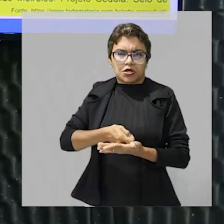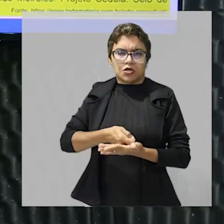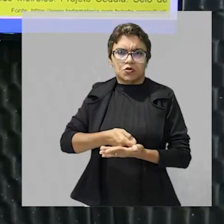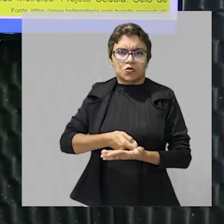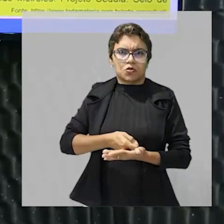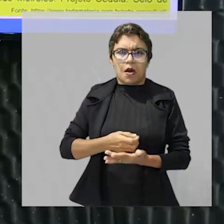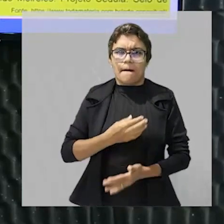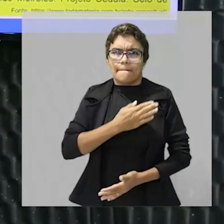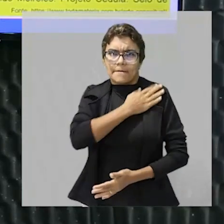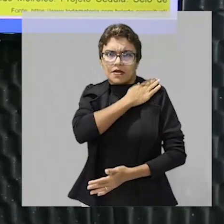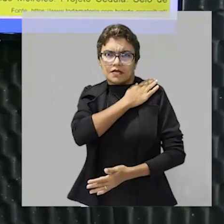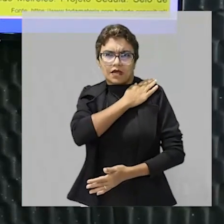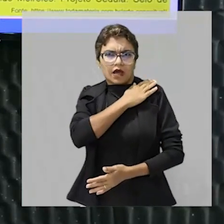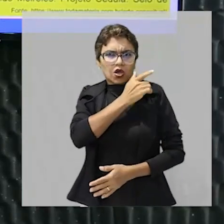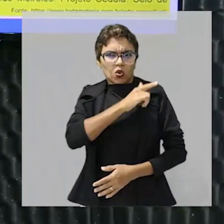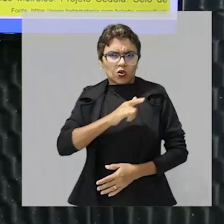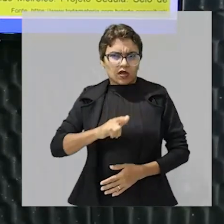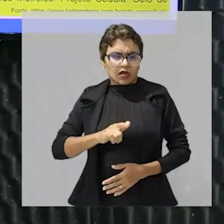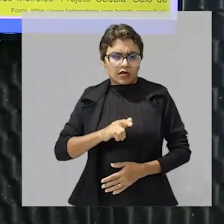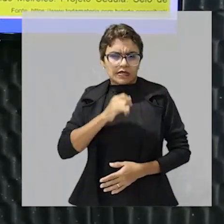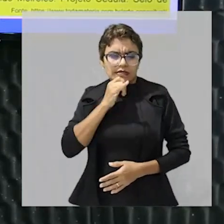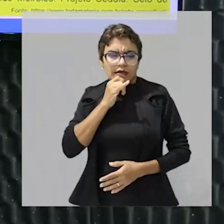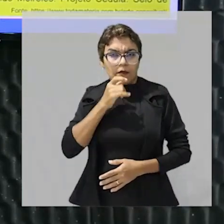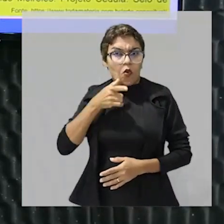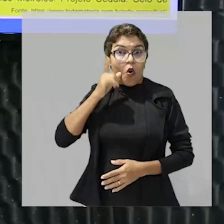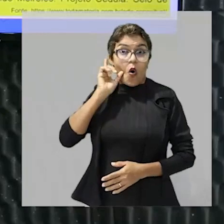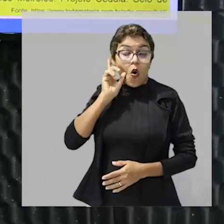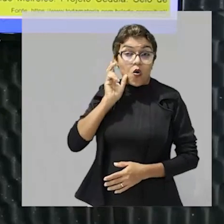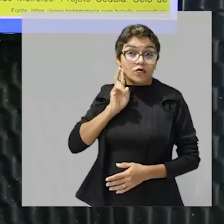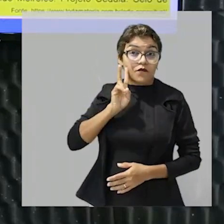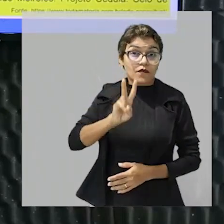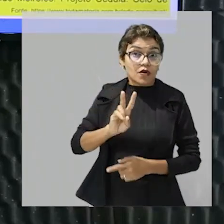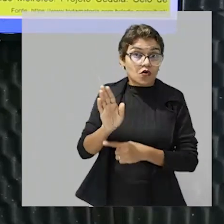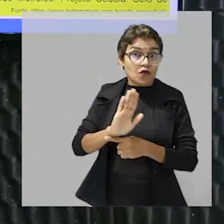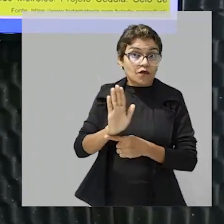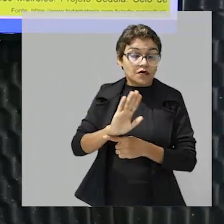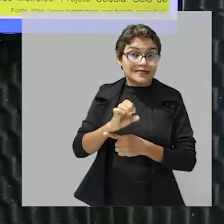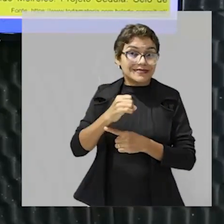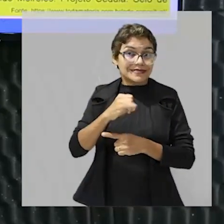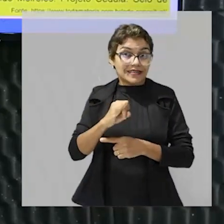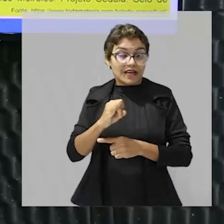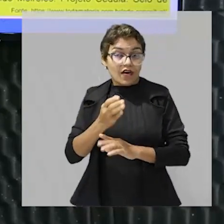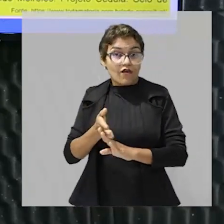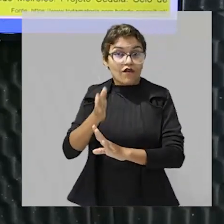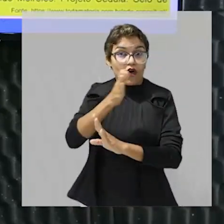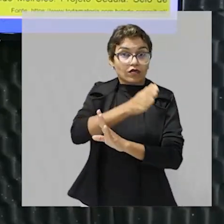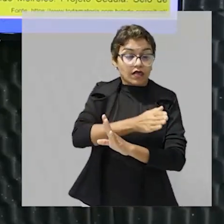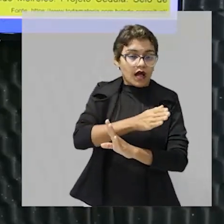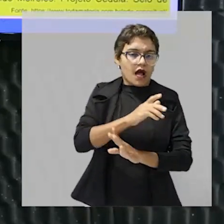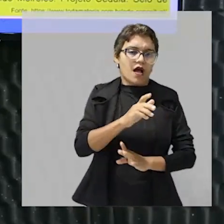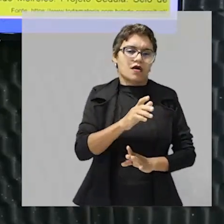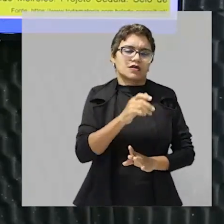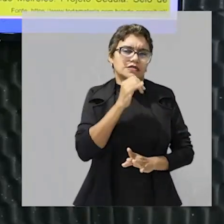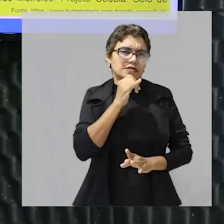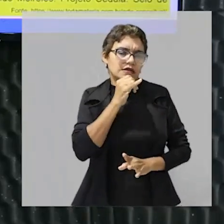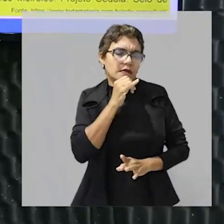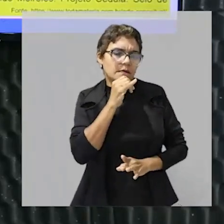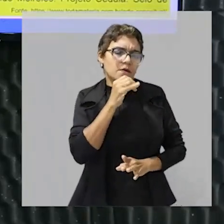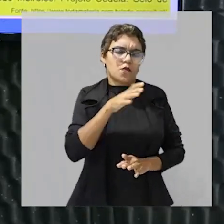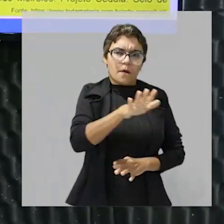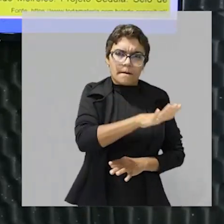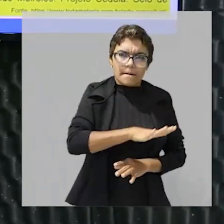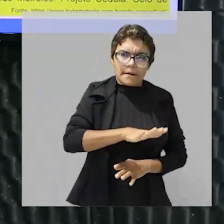que foi caçada. Ontem eu vi um vídeo que perguntava, se você voltasse ao período da ditadura, quem você seria? Eu, por